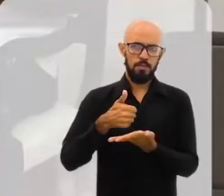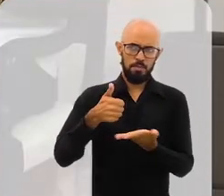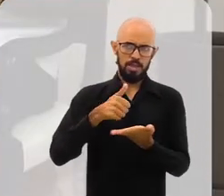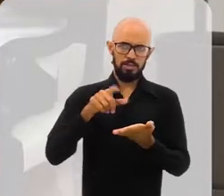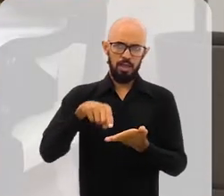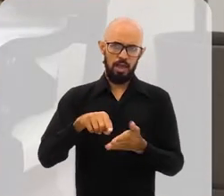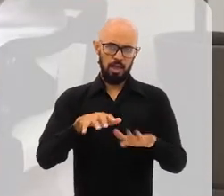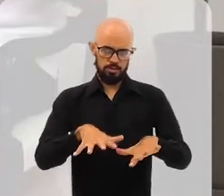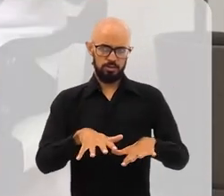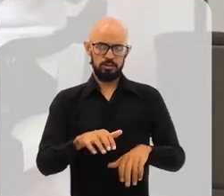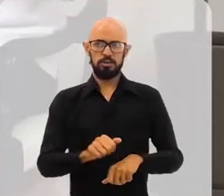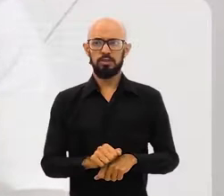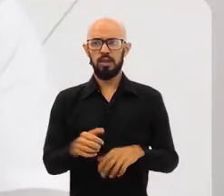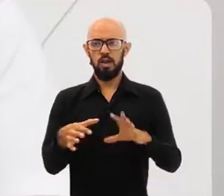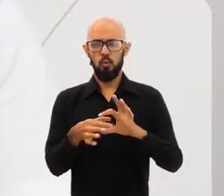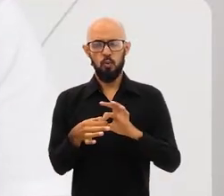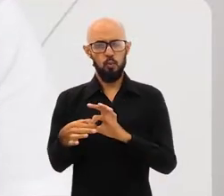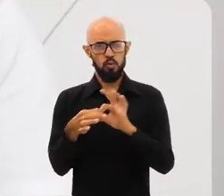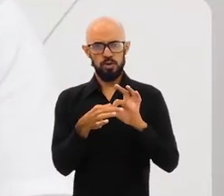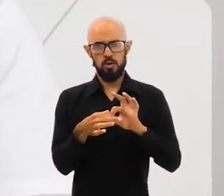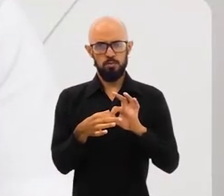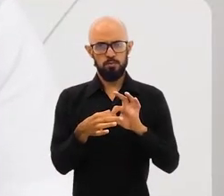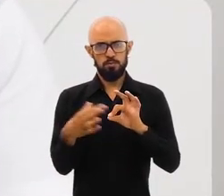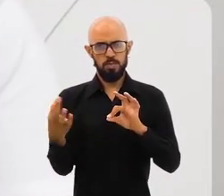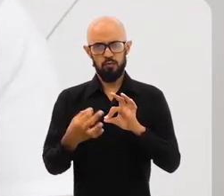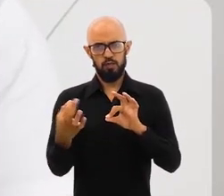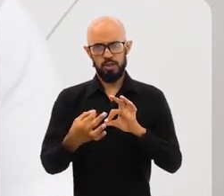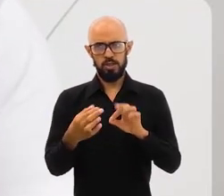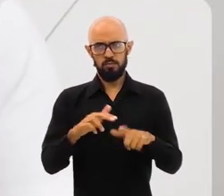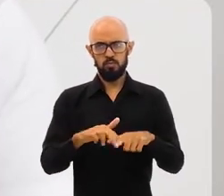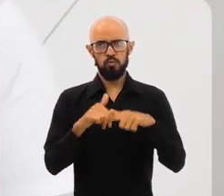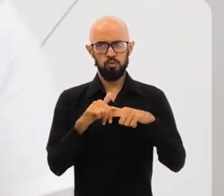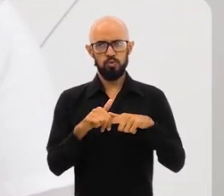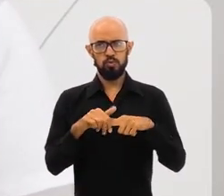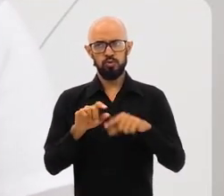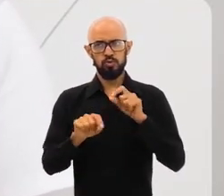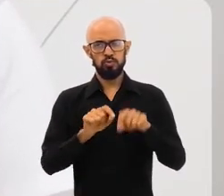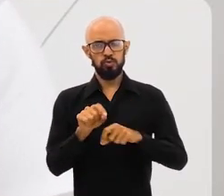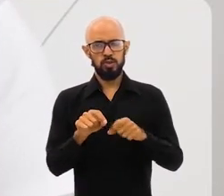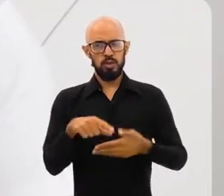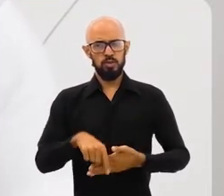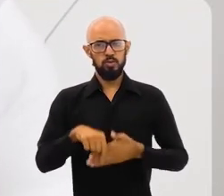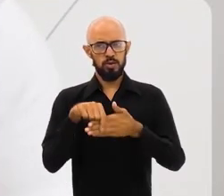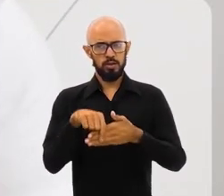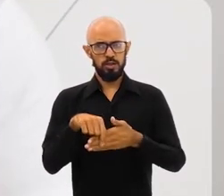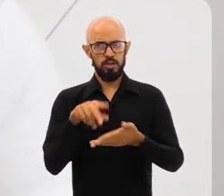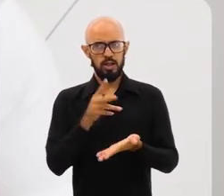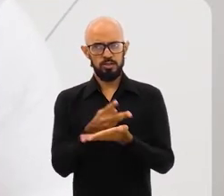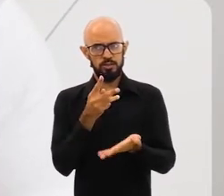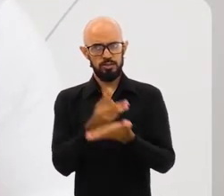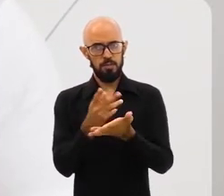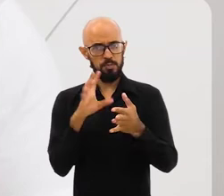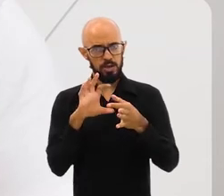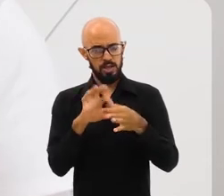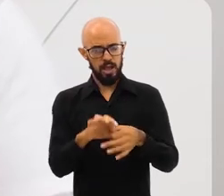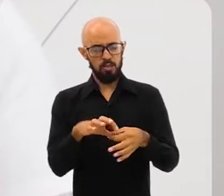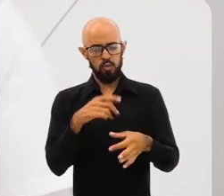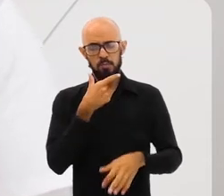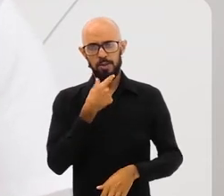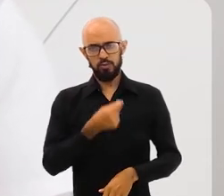influência O que é isso seria União perfeita entendi por isso que o sacerdócio tá sempre ligado ao lado